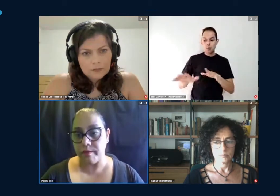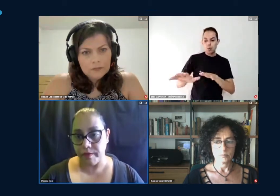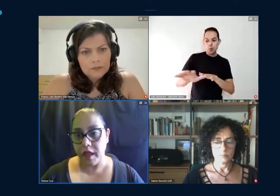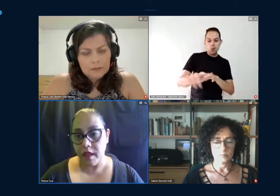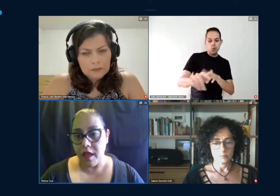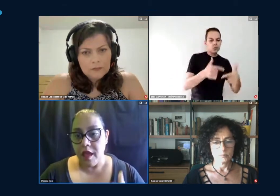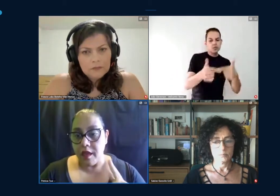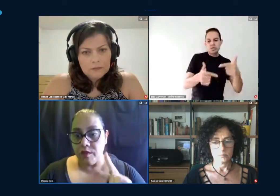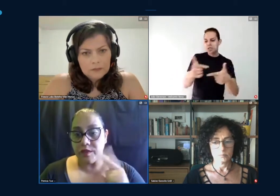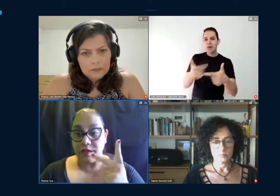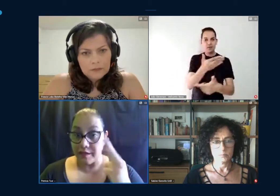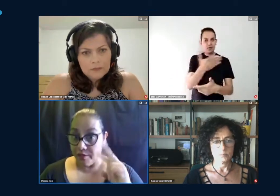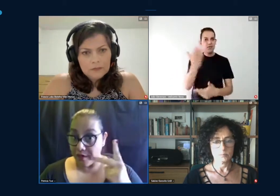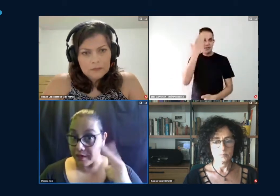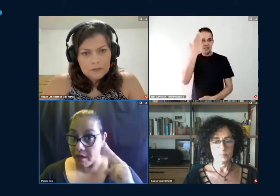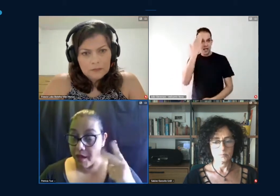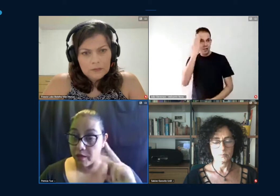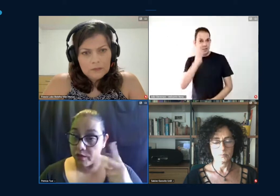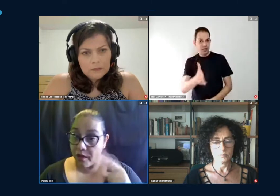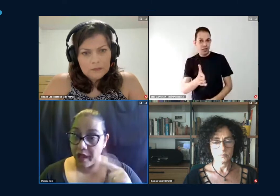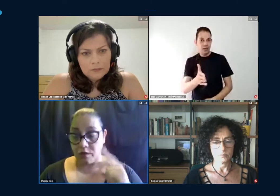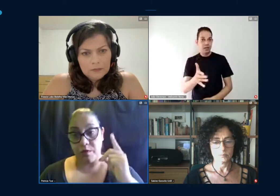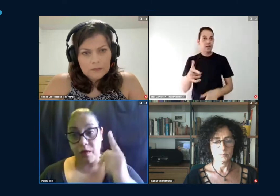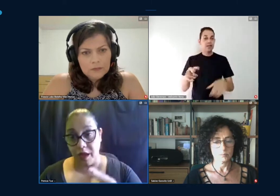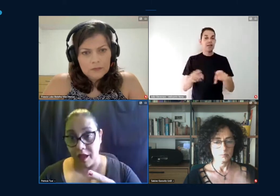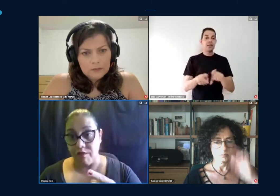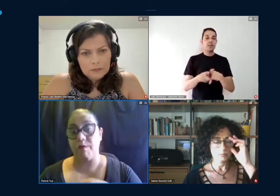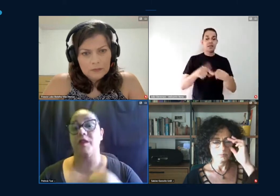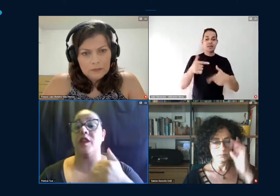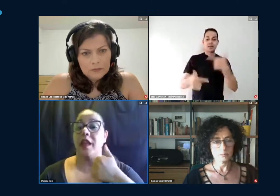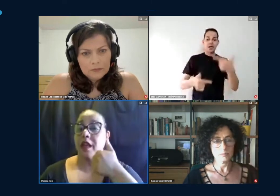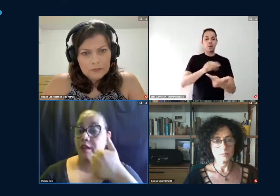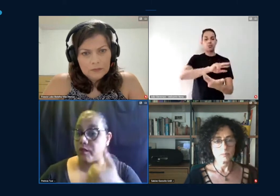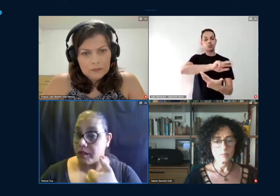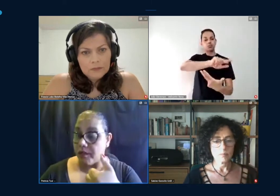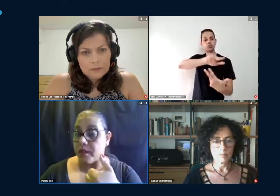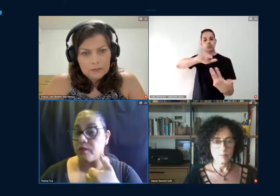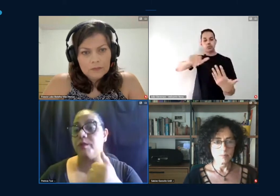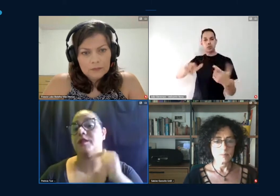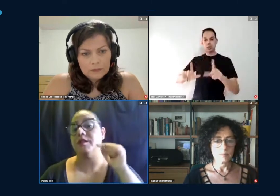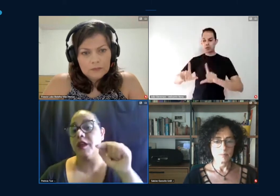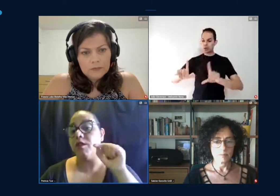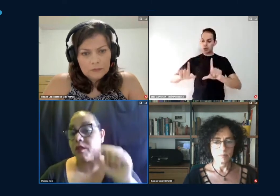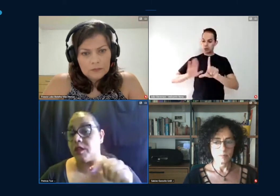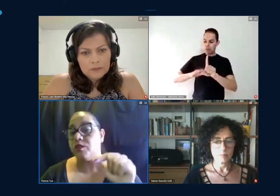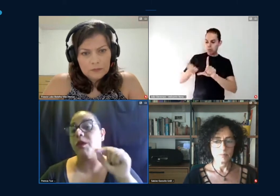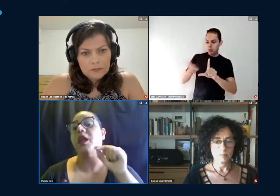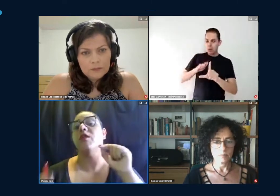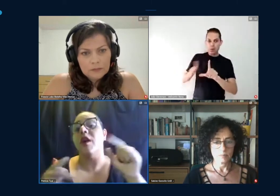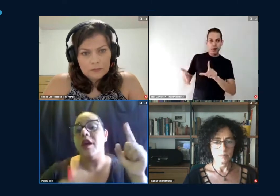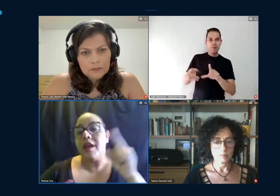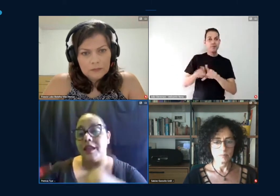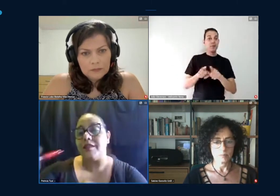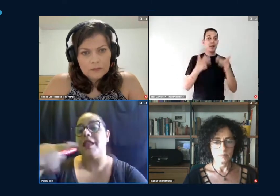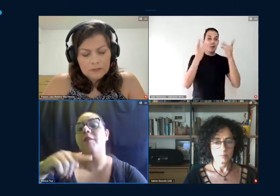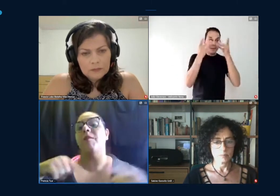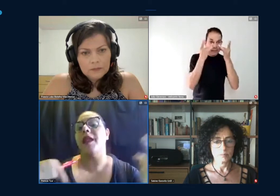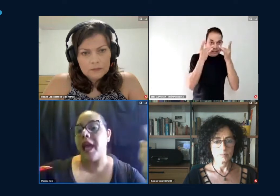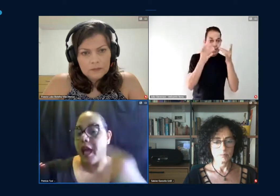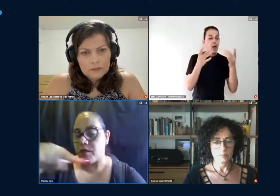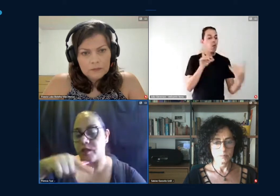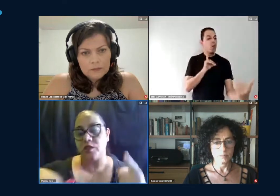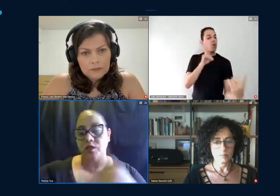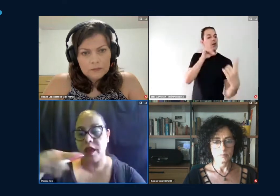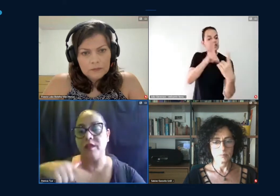disso. E vocês ainda fazem trabalhos diversos, porque ele vai para a janela, você faz no presencial e no atendimento, que tem